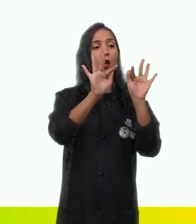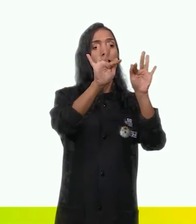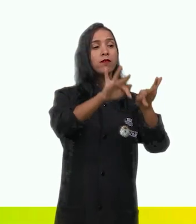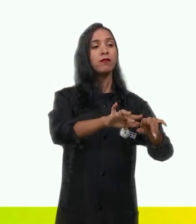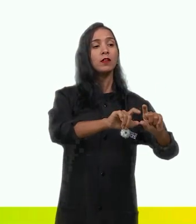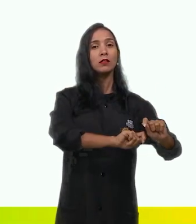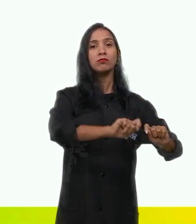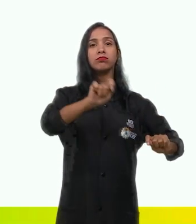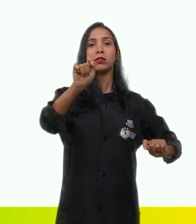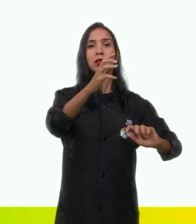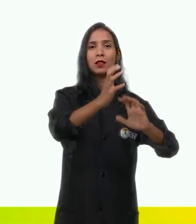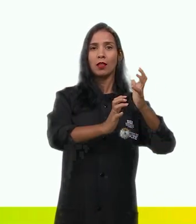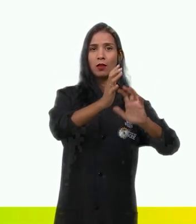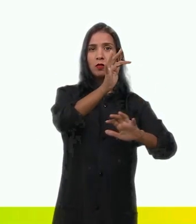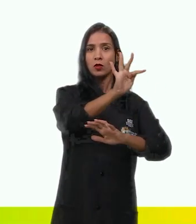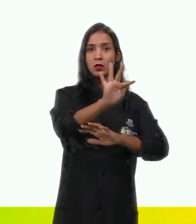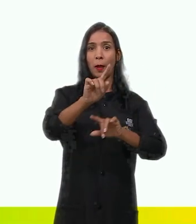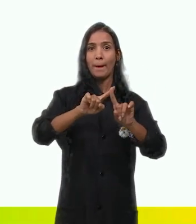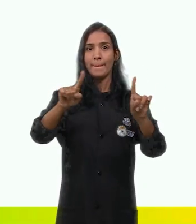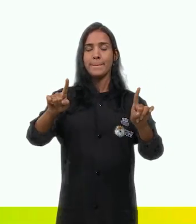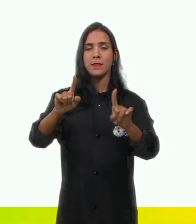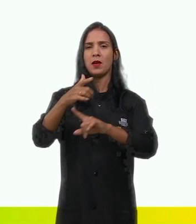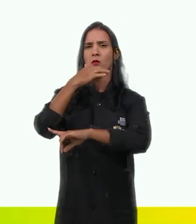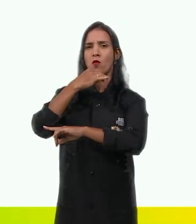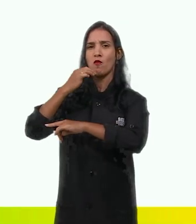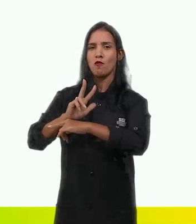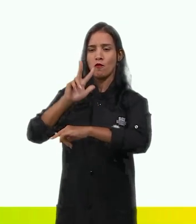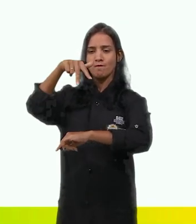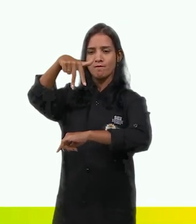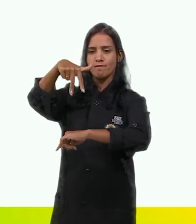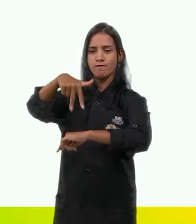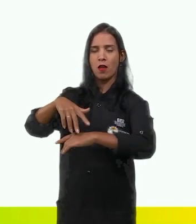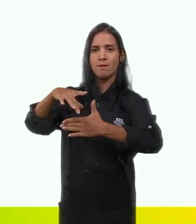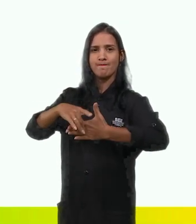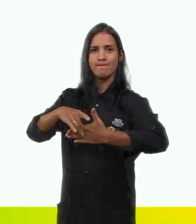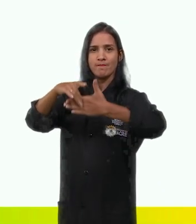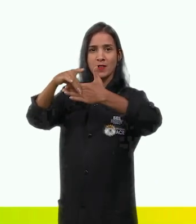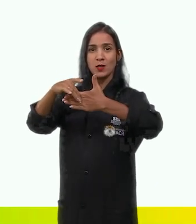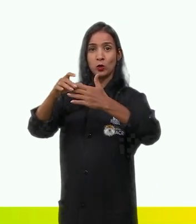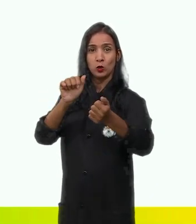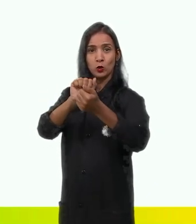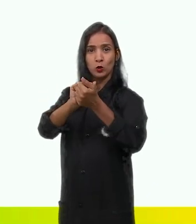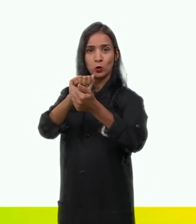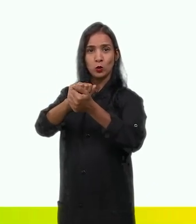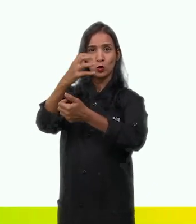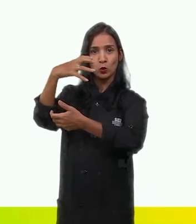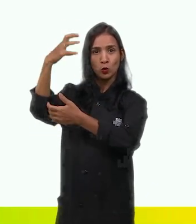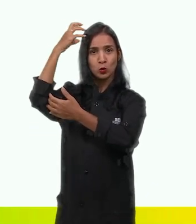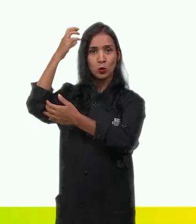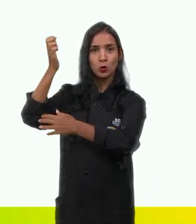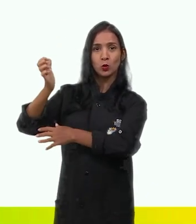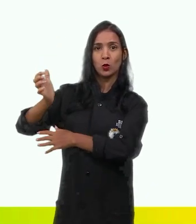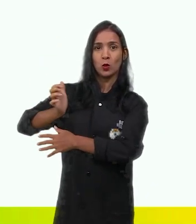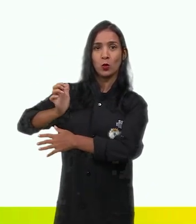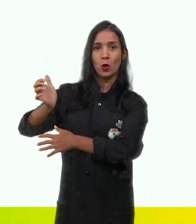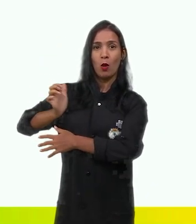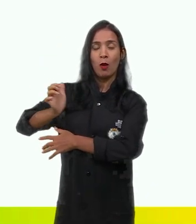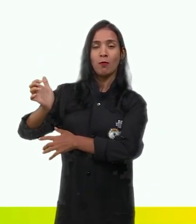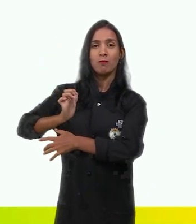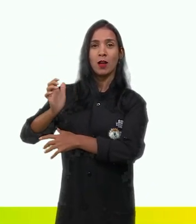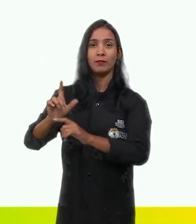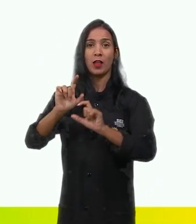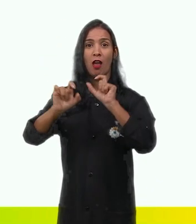Napoleão Bonaparte chega ao poder apoiado pela burguesia que estava no poder, a burguesia girondina. No golpe